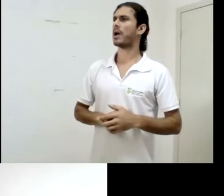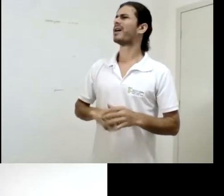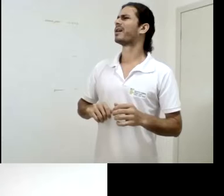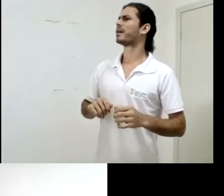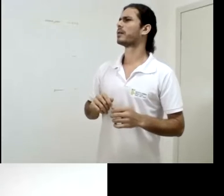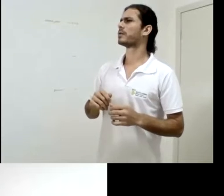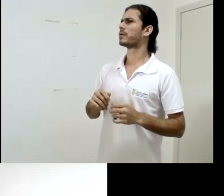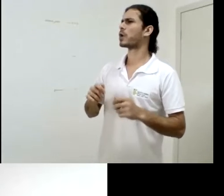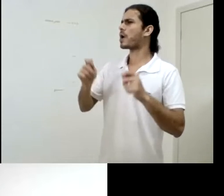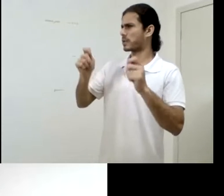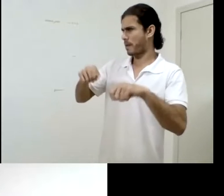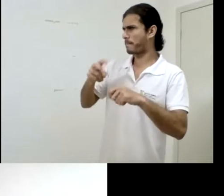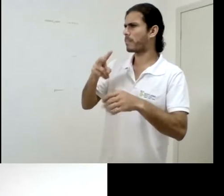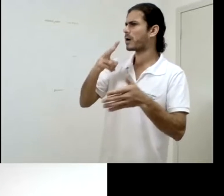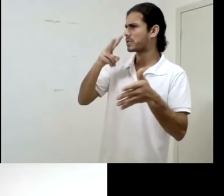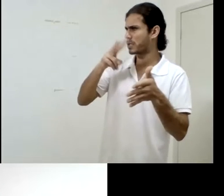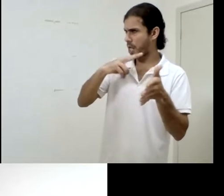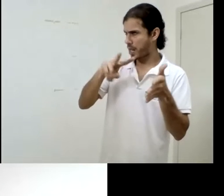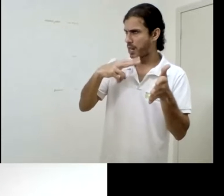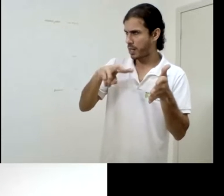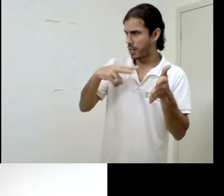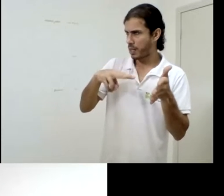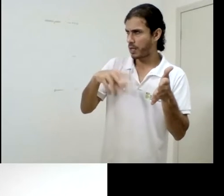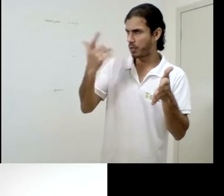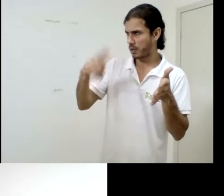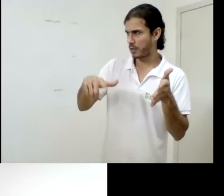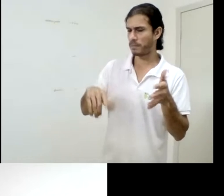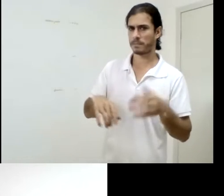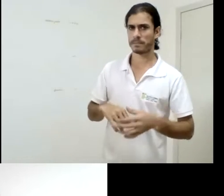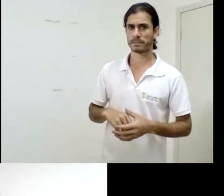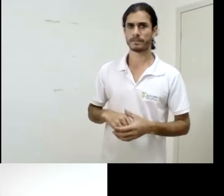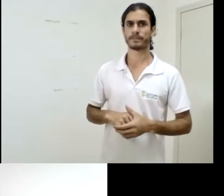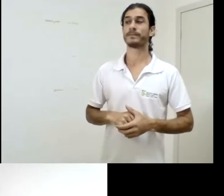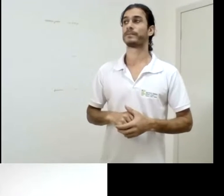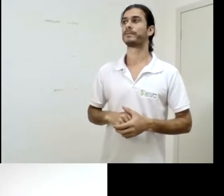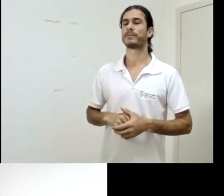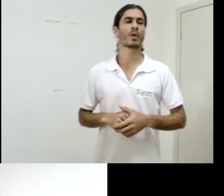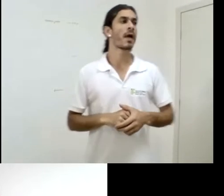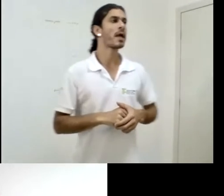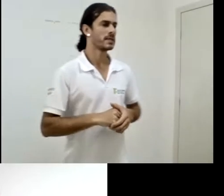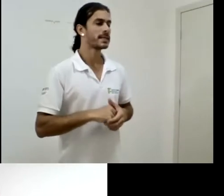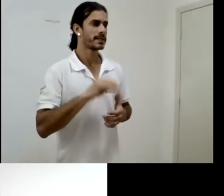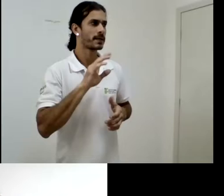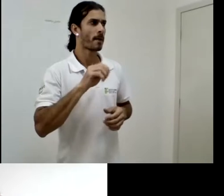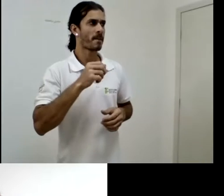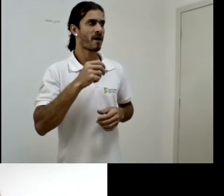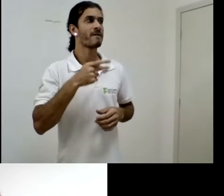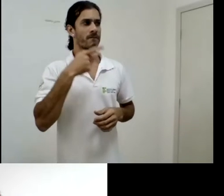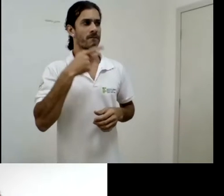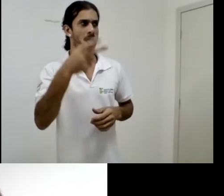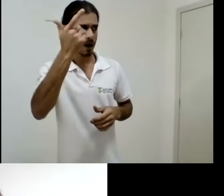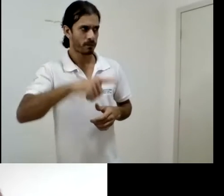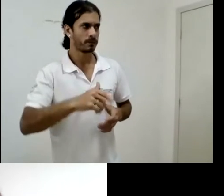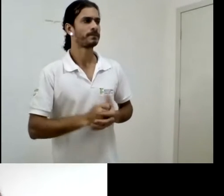mais um pouquinho? Espera um pouquinho aqui. Vou repetir aqui, espera aí. Ele coloca assim,